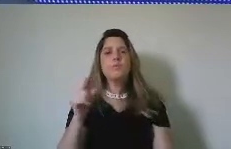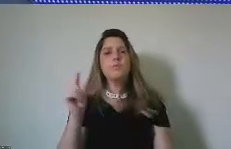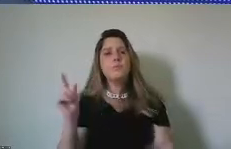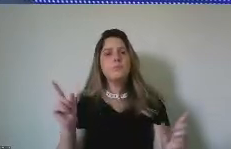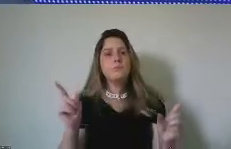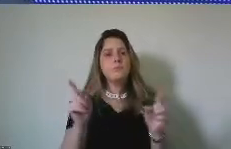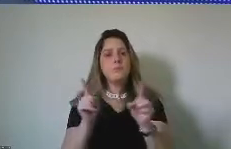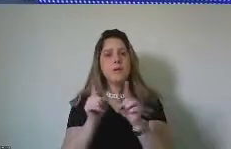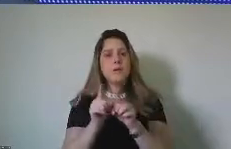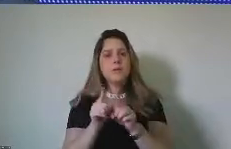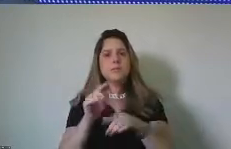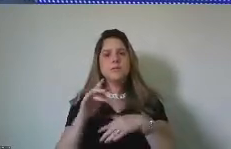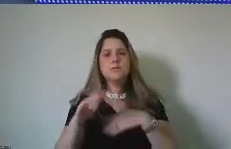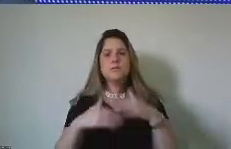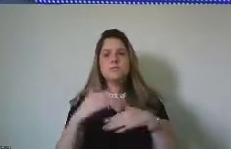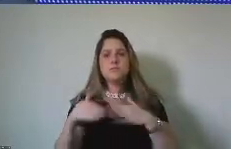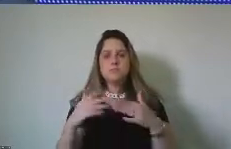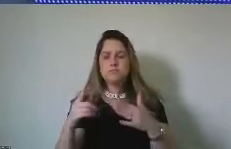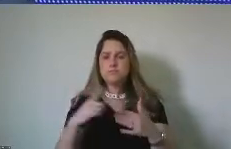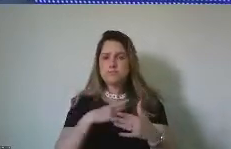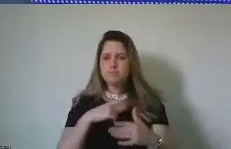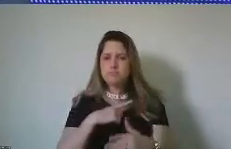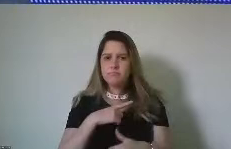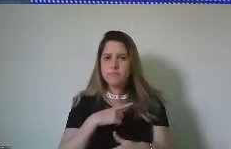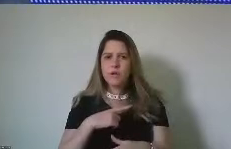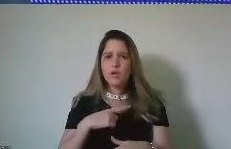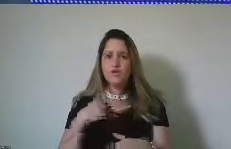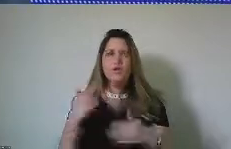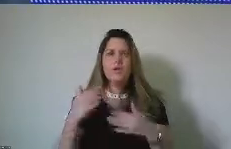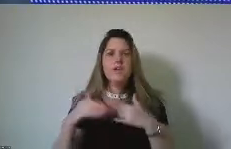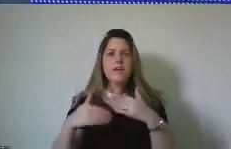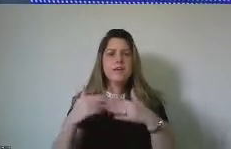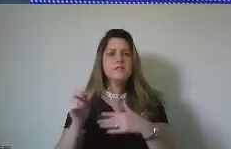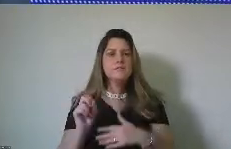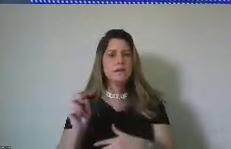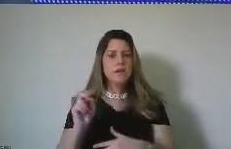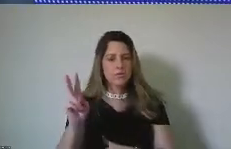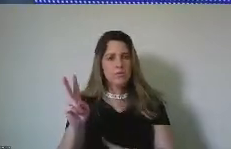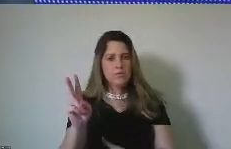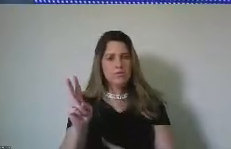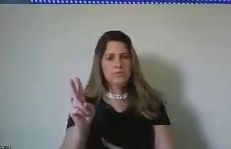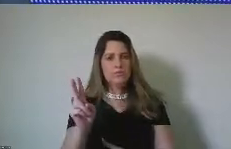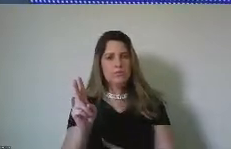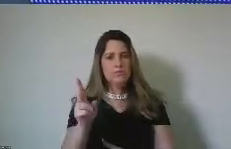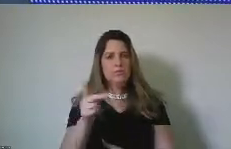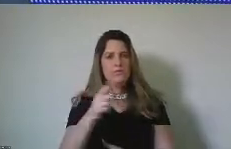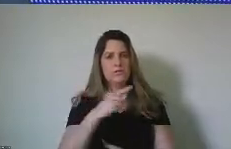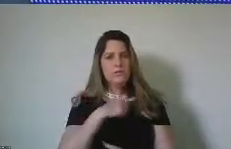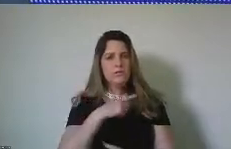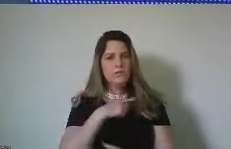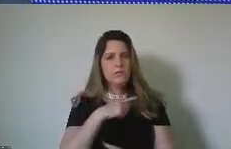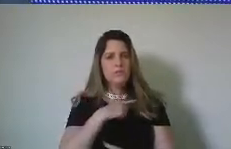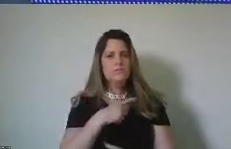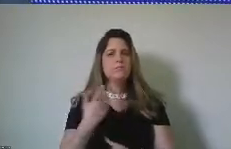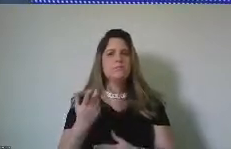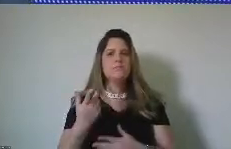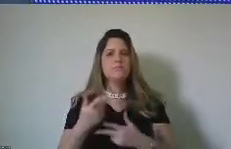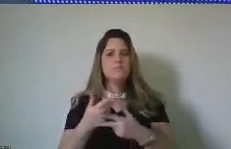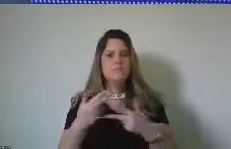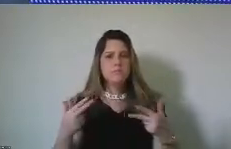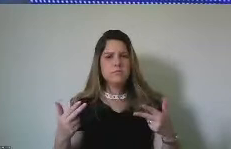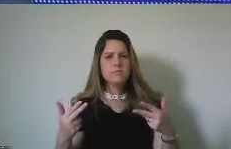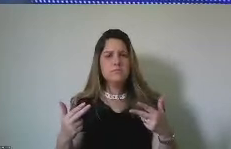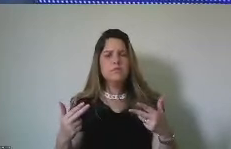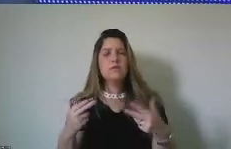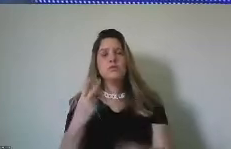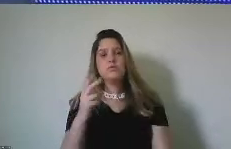recebemos de três Alice sede esse valor é teve uma discussão judicial que terminando 2020